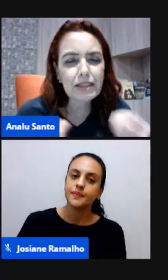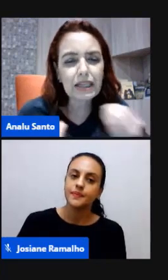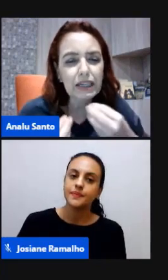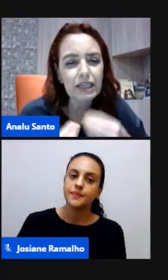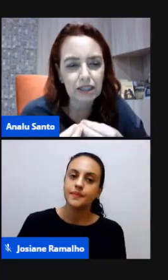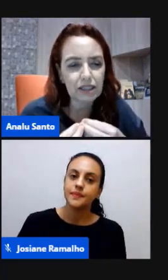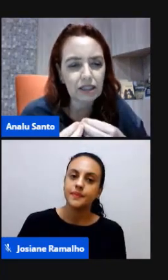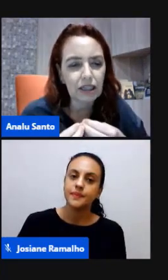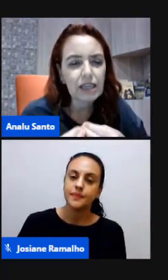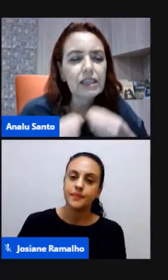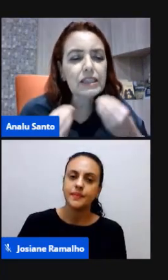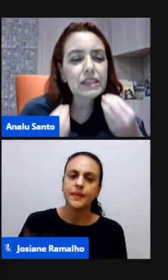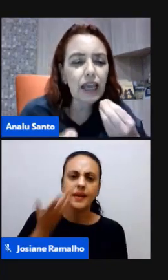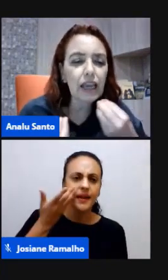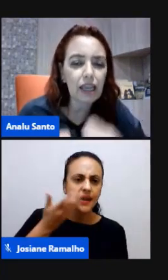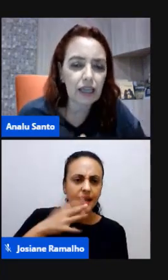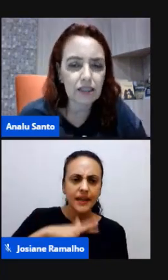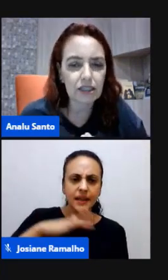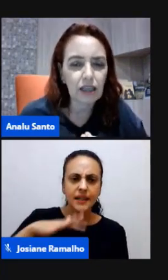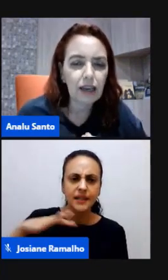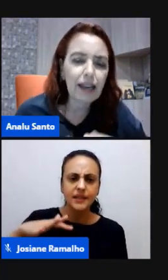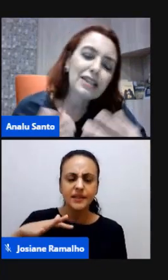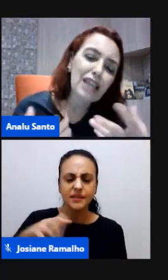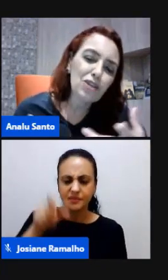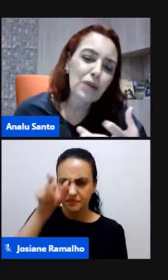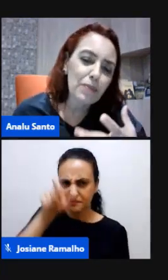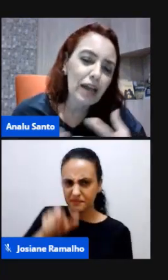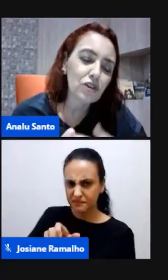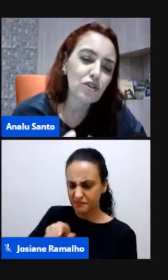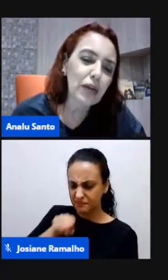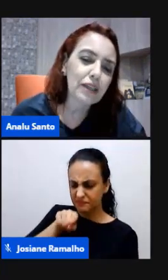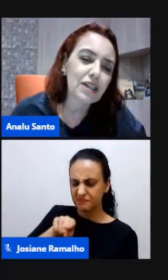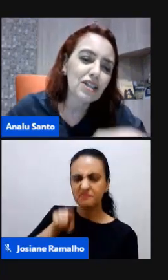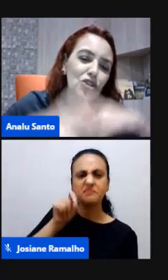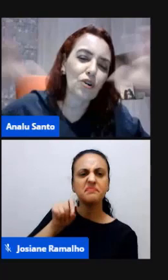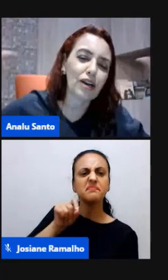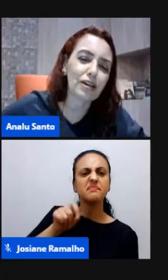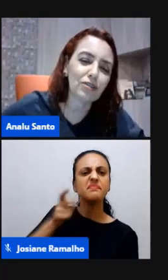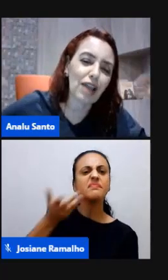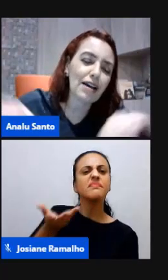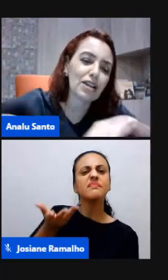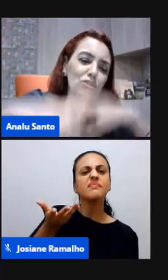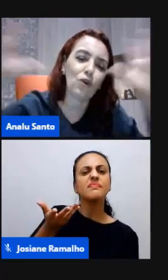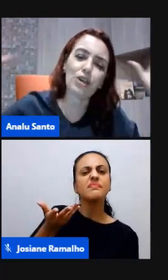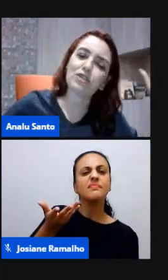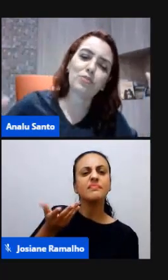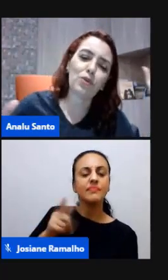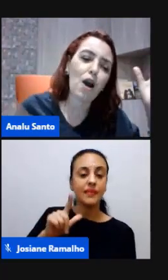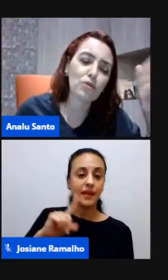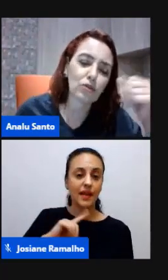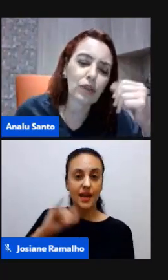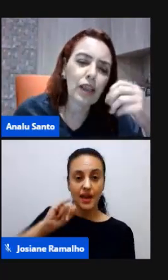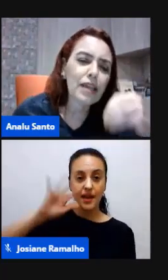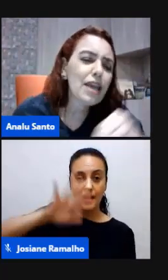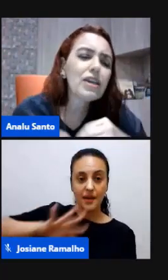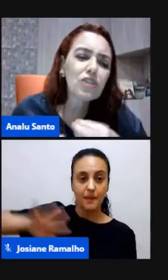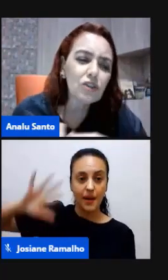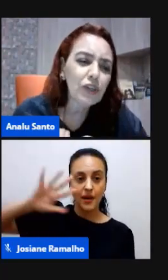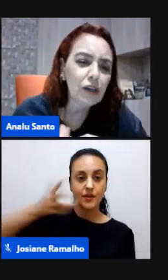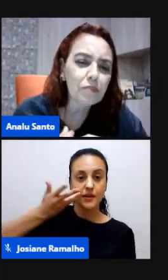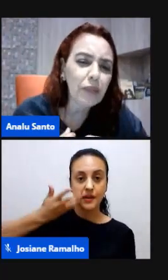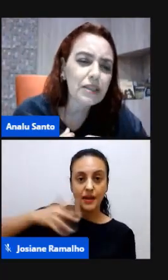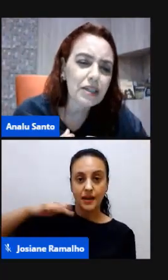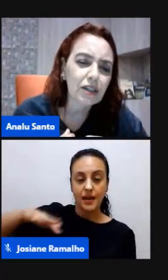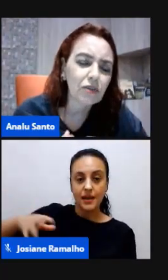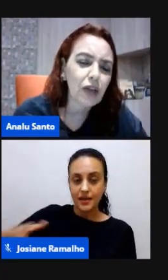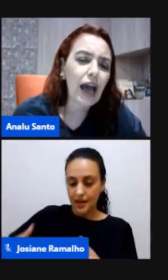Então, essa criança, que ser é esse? Aí tem uma imagem de uma criança jogando lá as folhas para o alto, e aí a gente